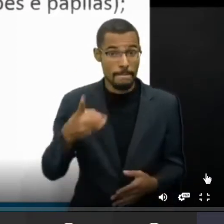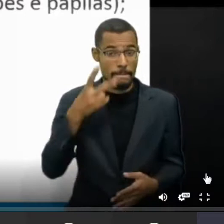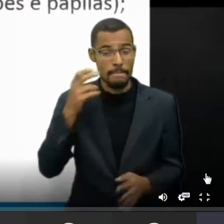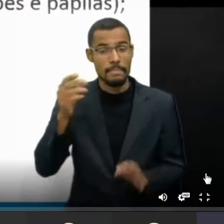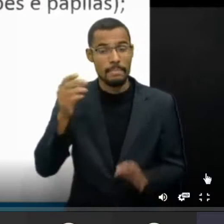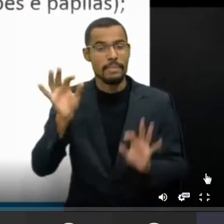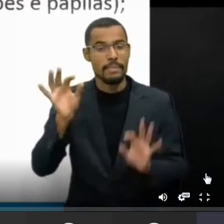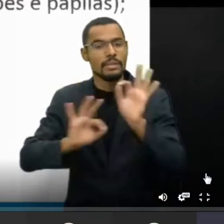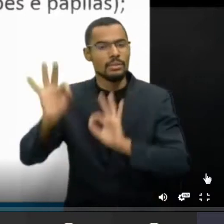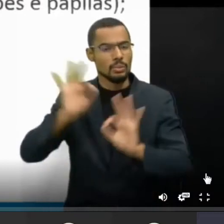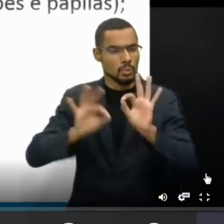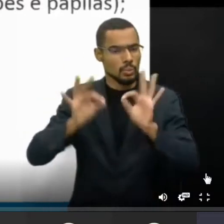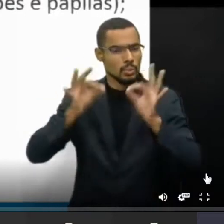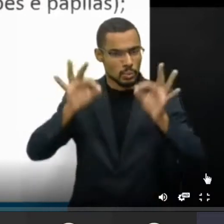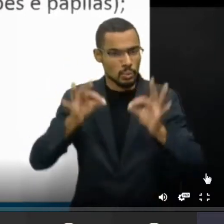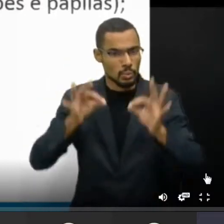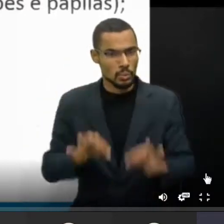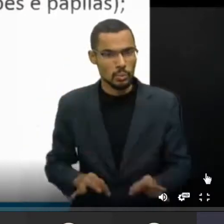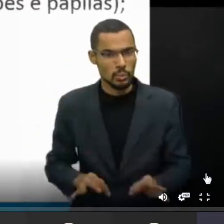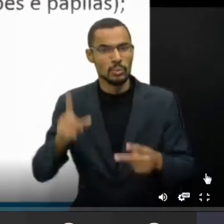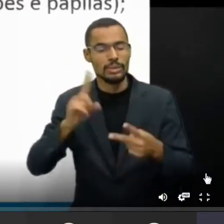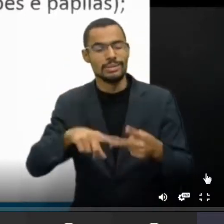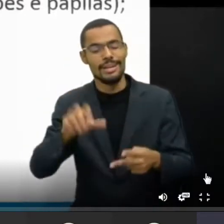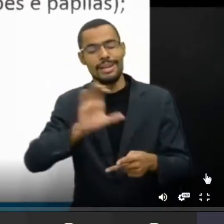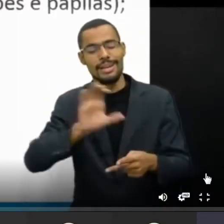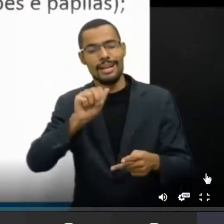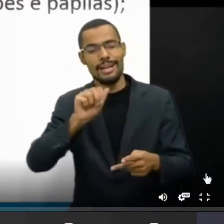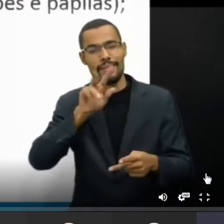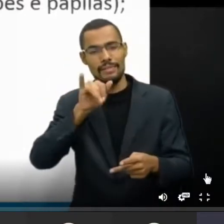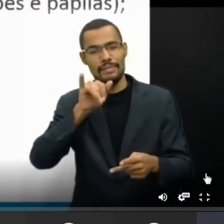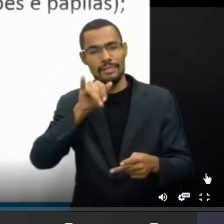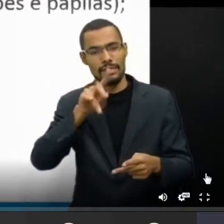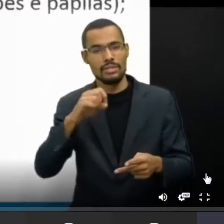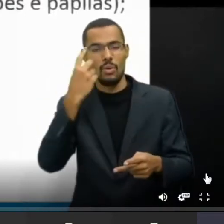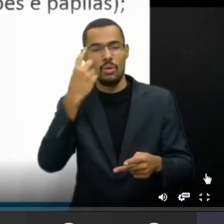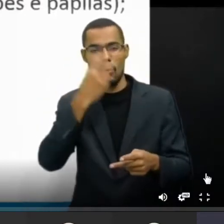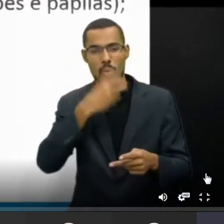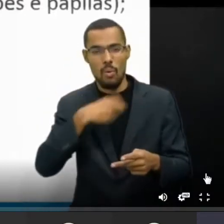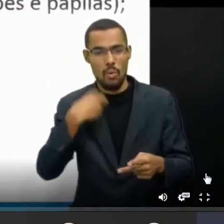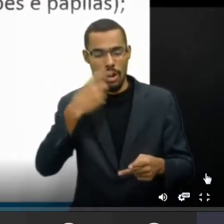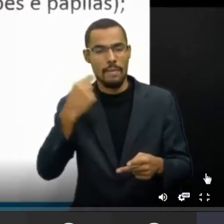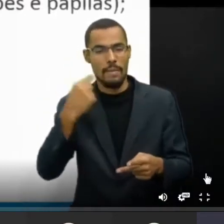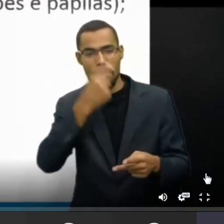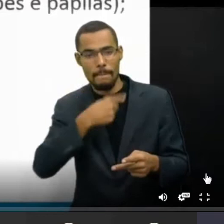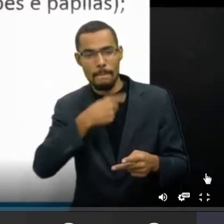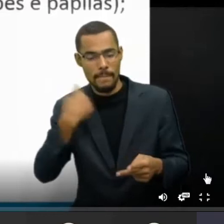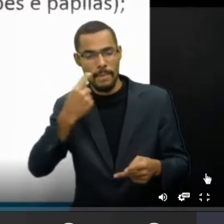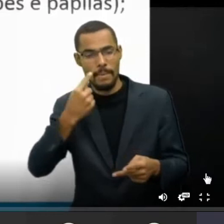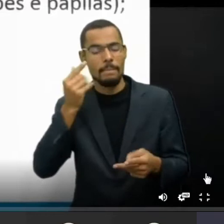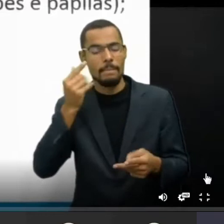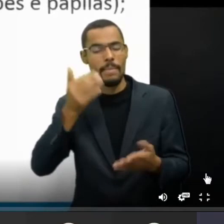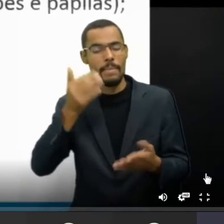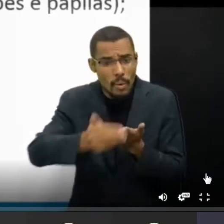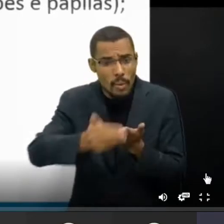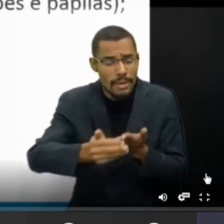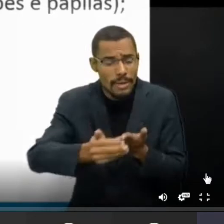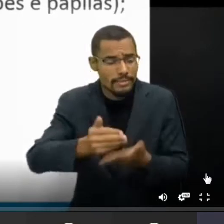as estruturas da cavidade oral, então, que são estruturas onde se inicia